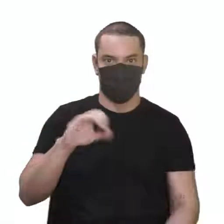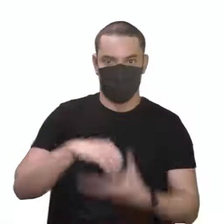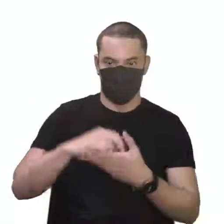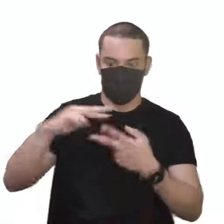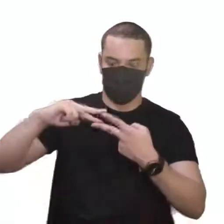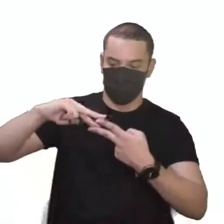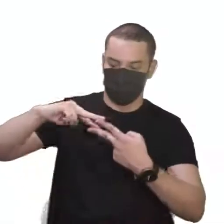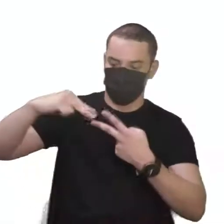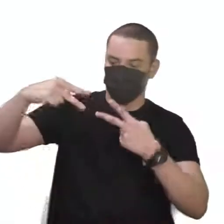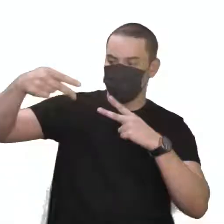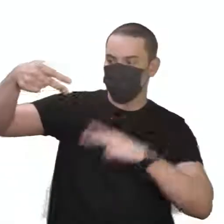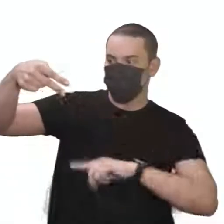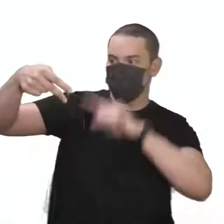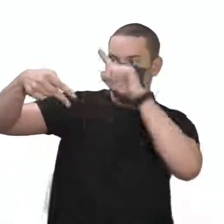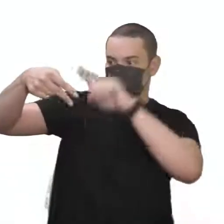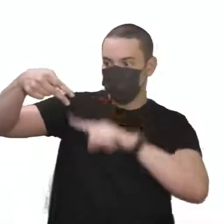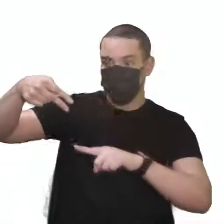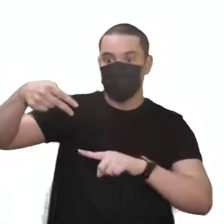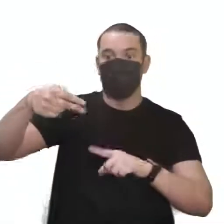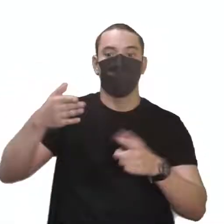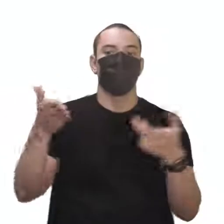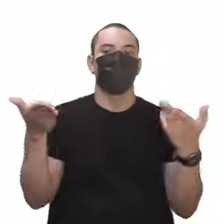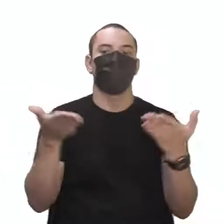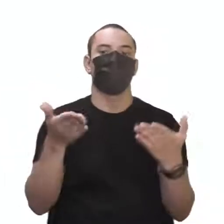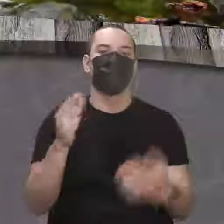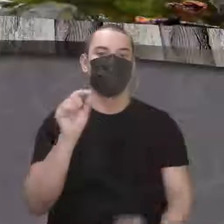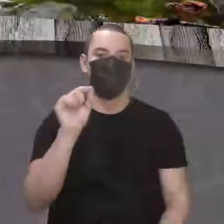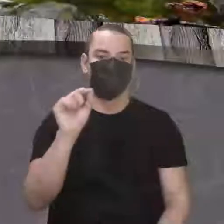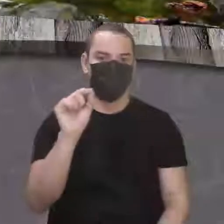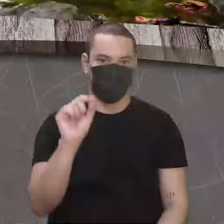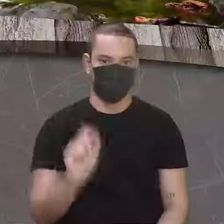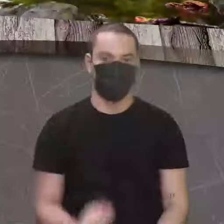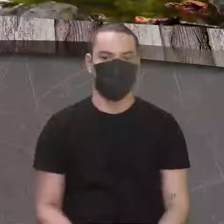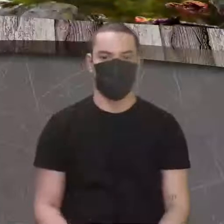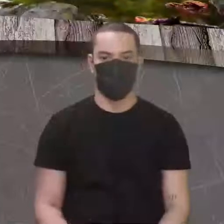Certo? Agora olha aqui para mim.